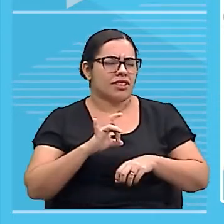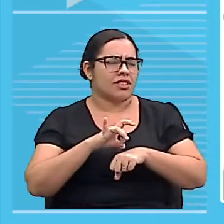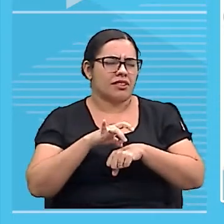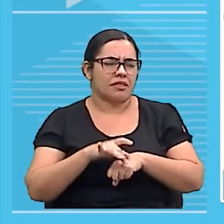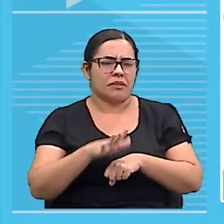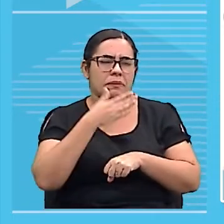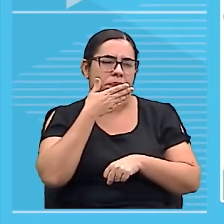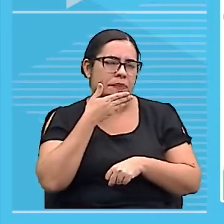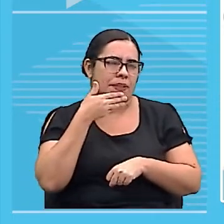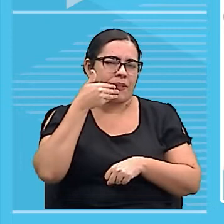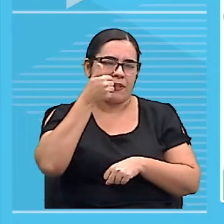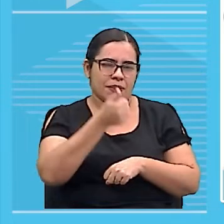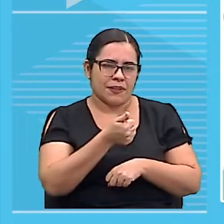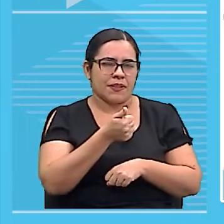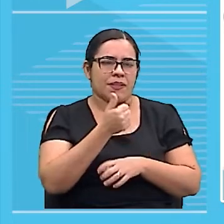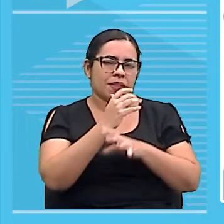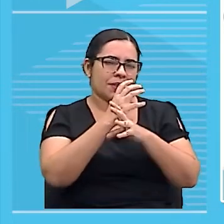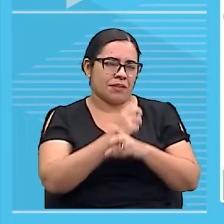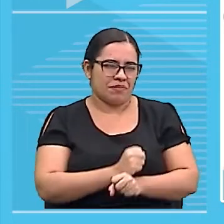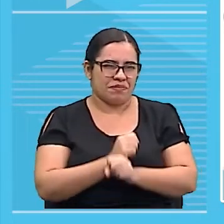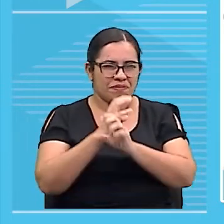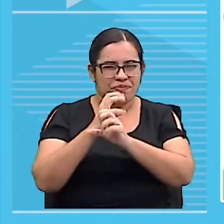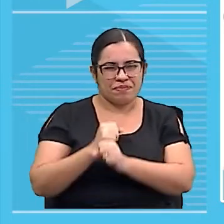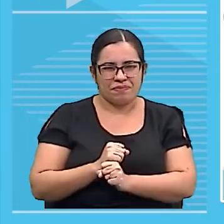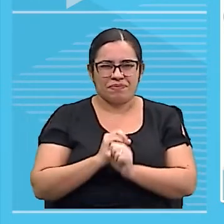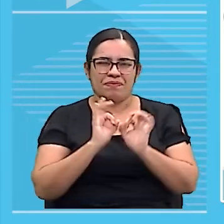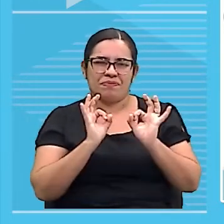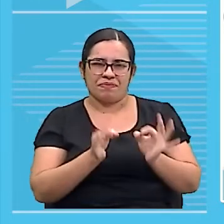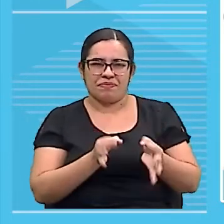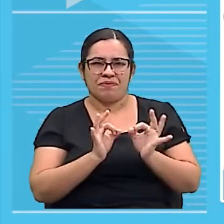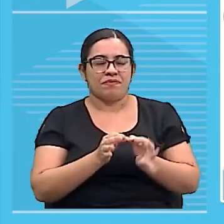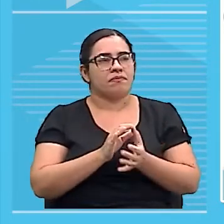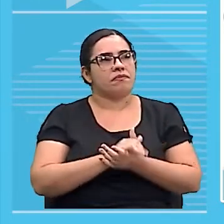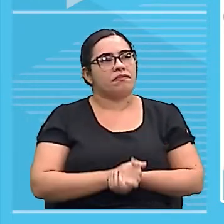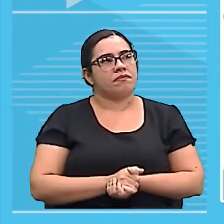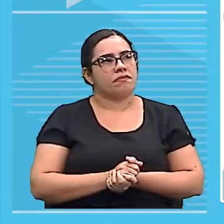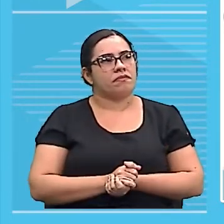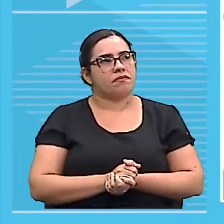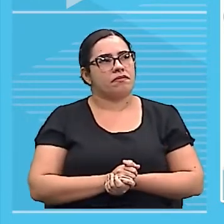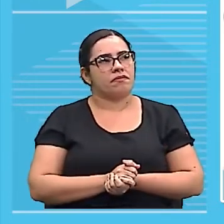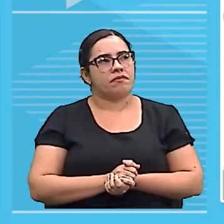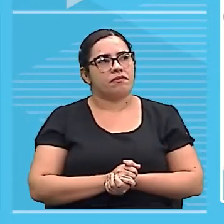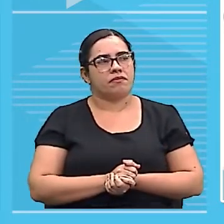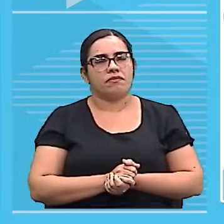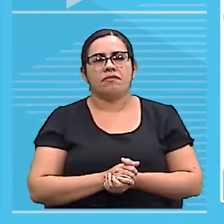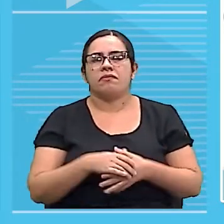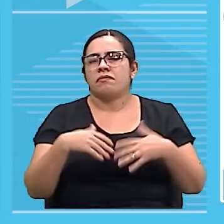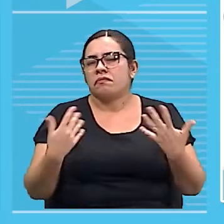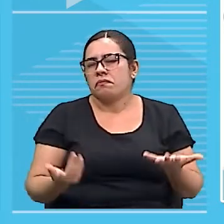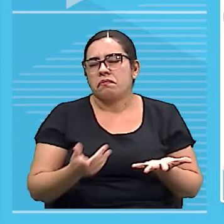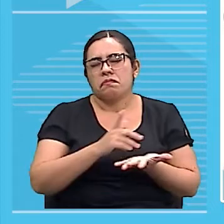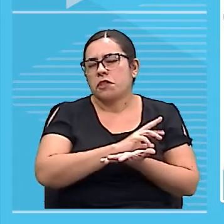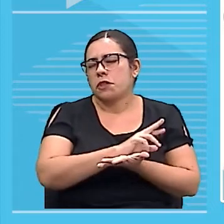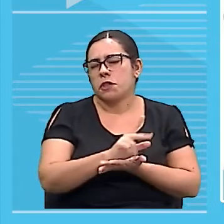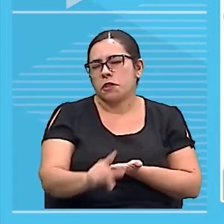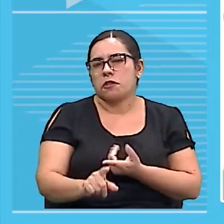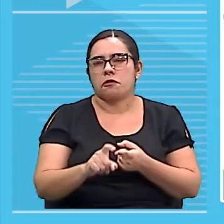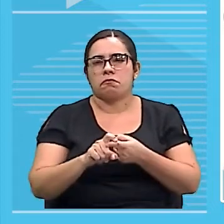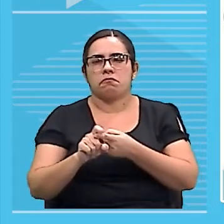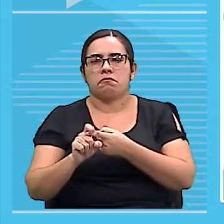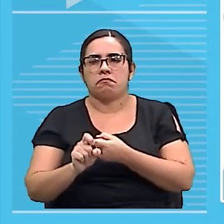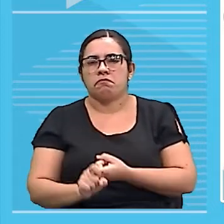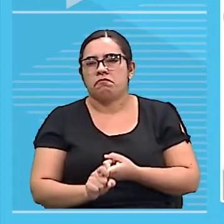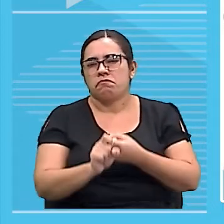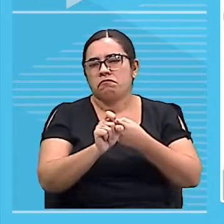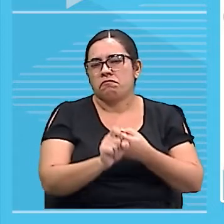melhorar esse cálculo e quando vão se apresentar vários resistores